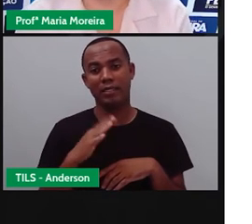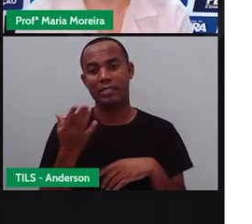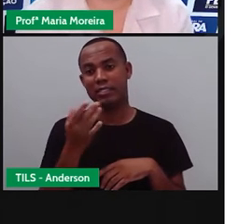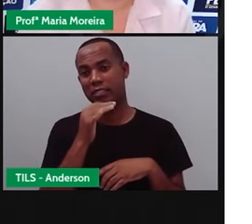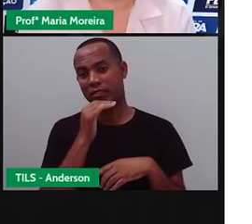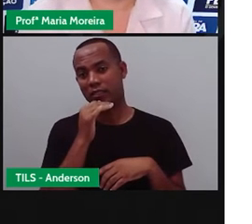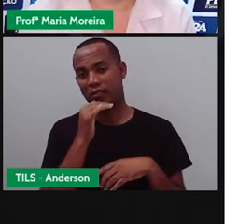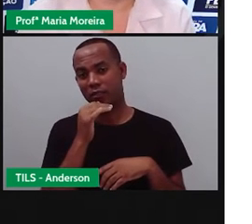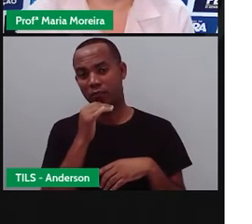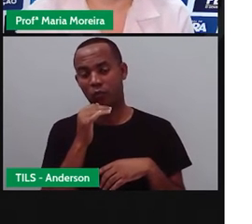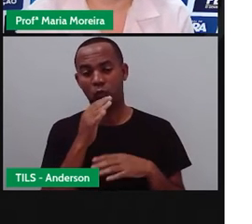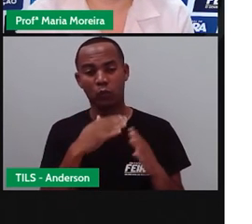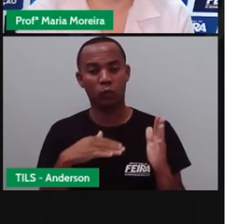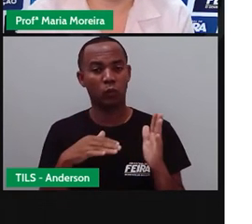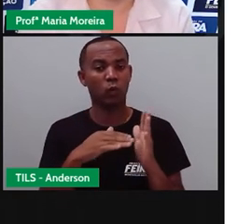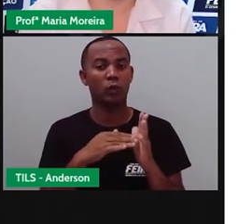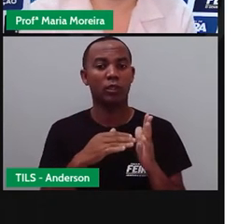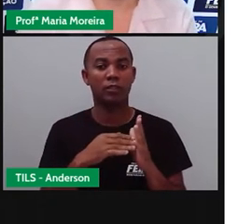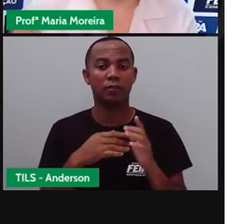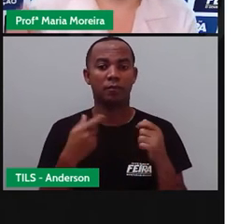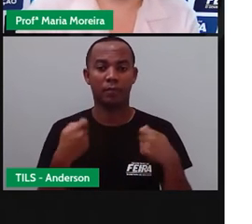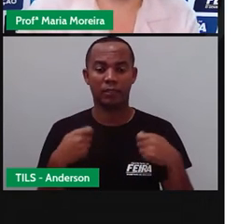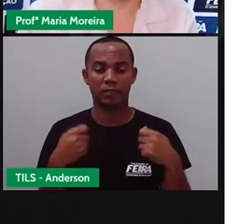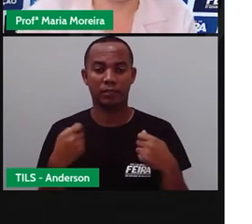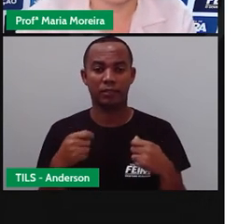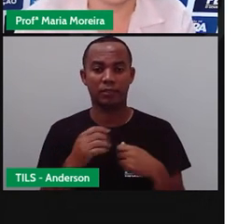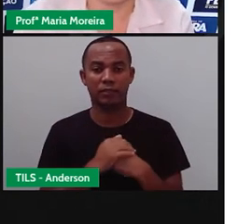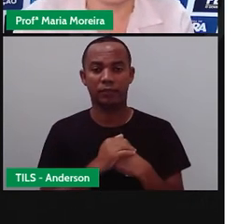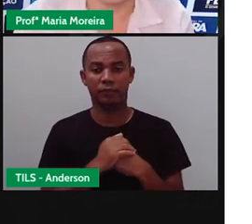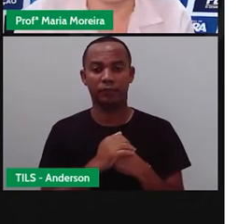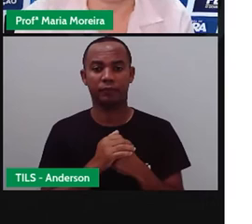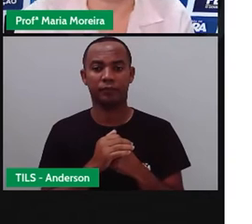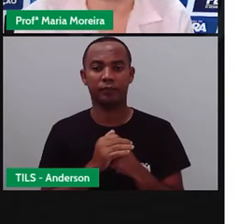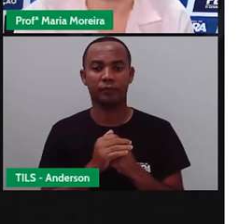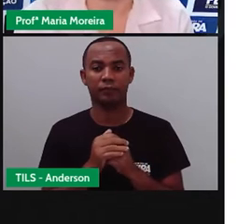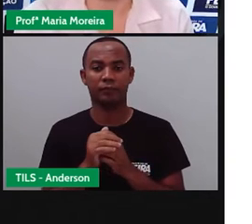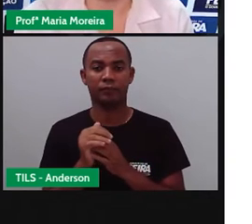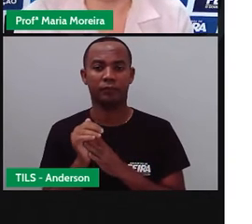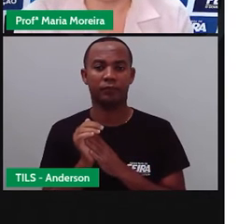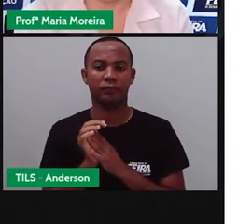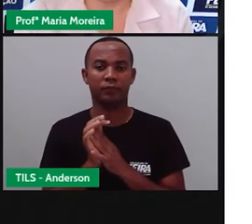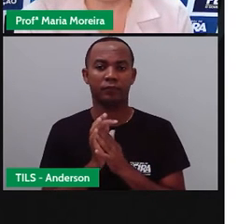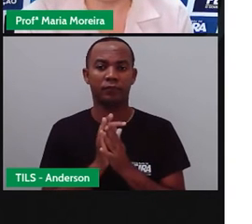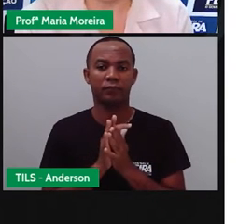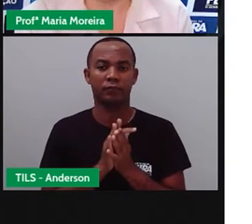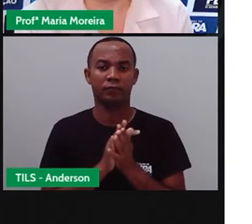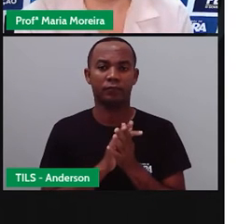profissão é que não precisa o cálculo É só colocar aqui embaixo